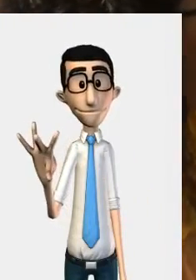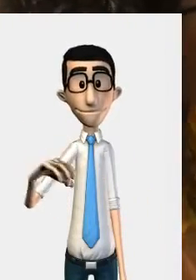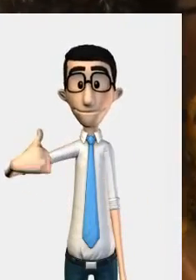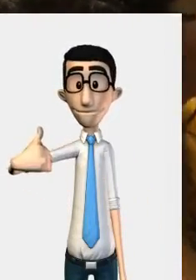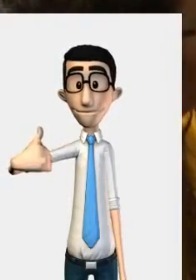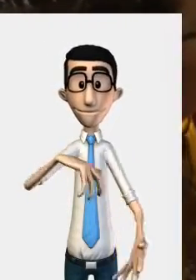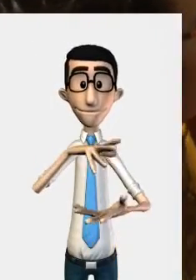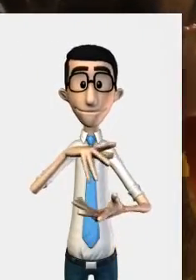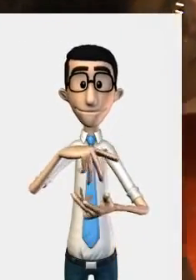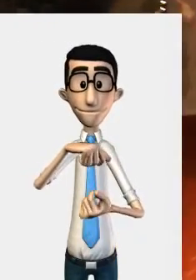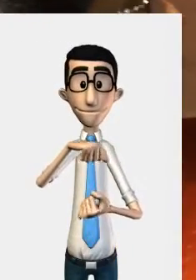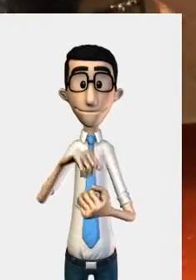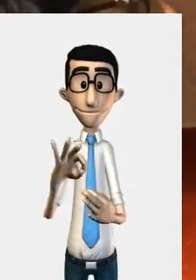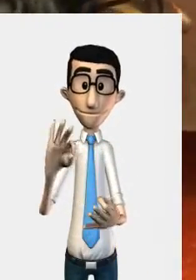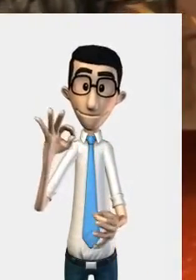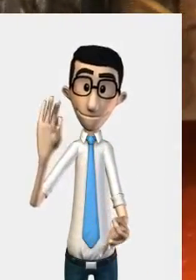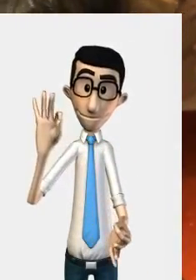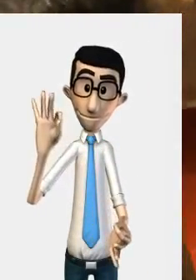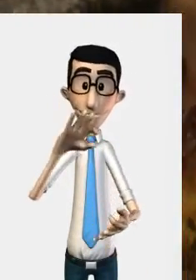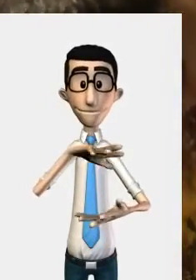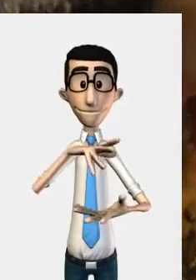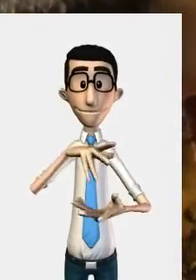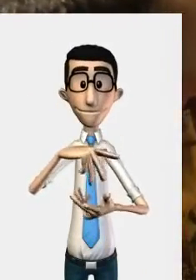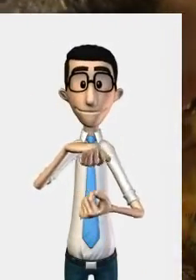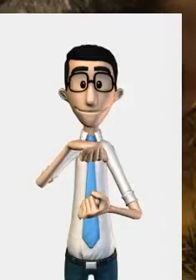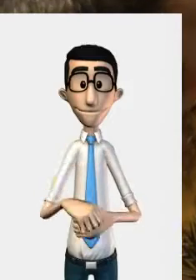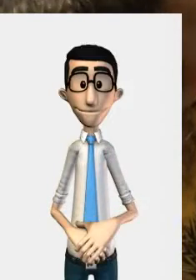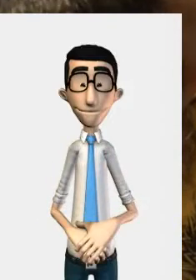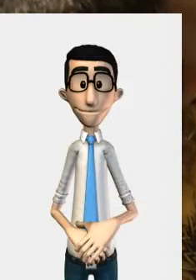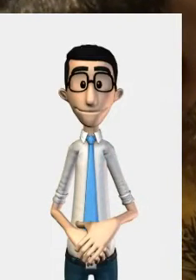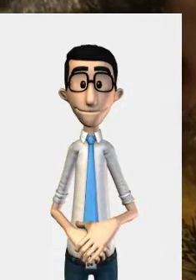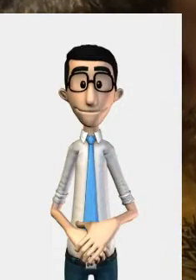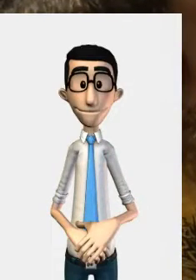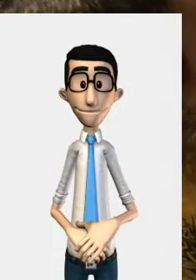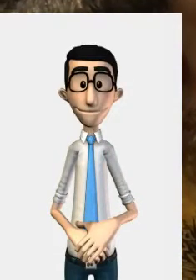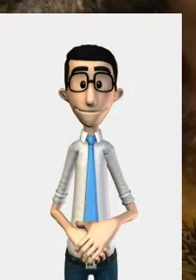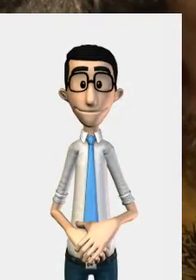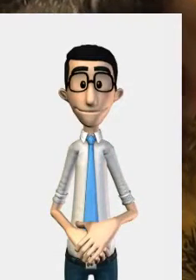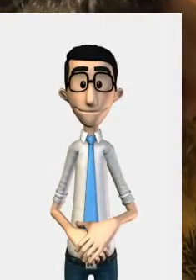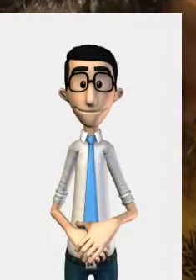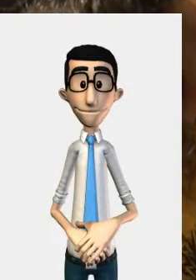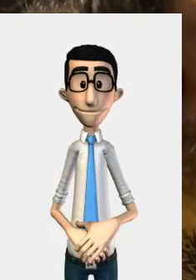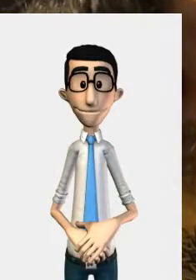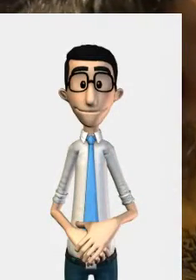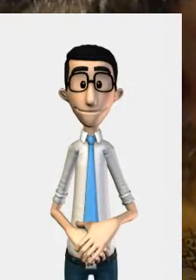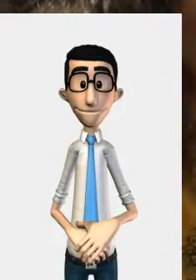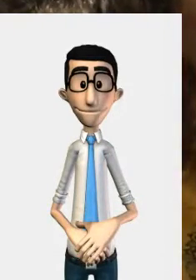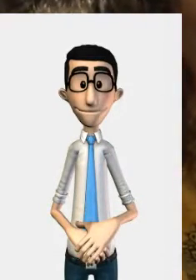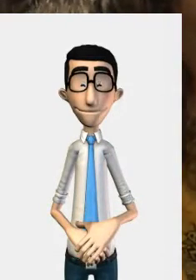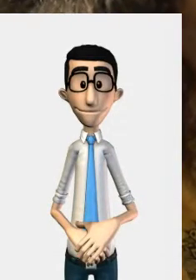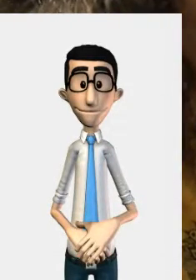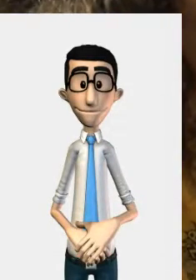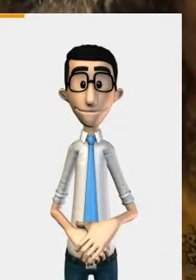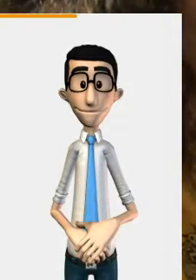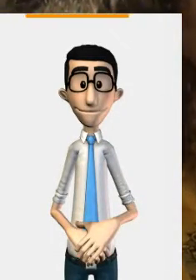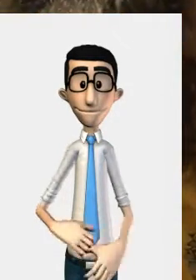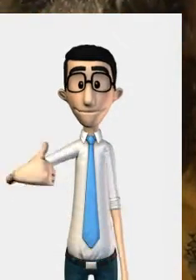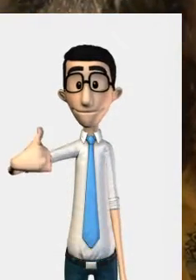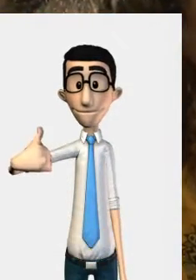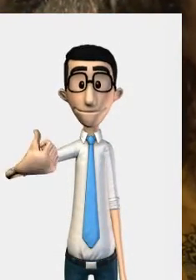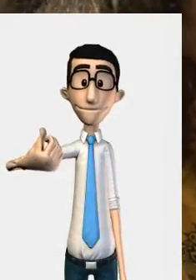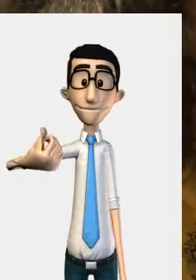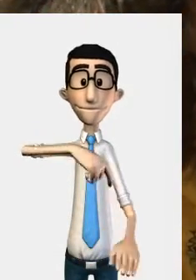Então, a terapia ABA, ela trabalha com base com a motivação da criança. Então, se